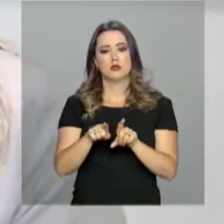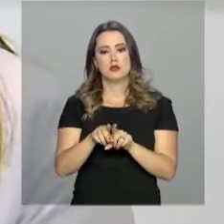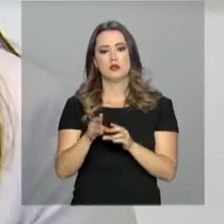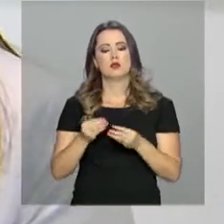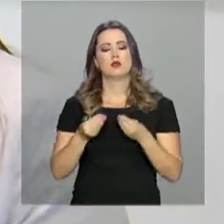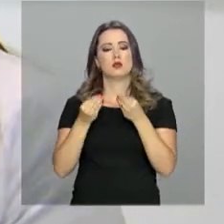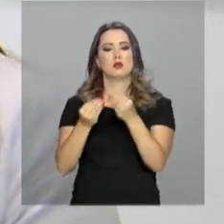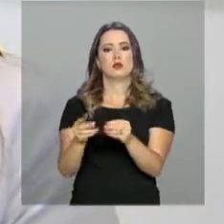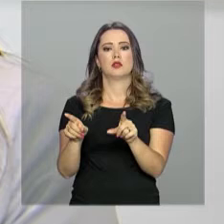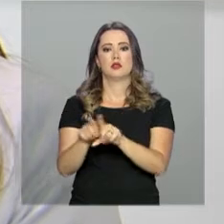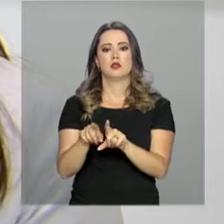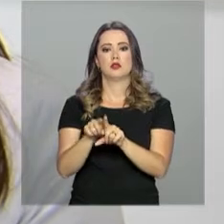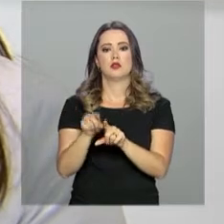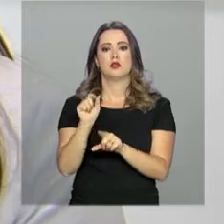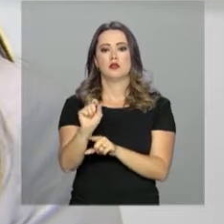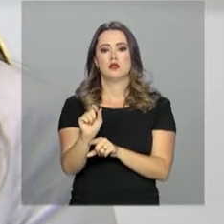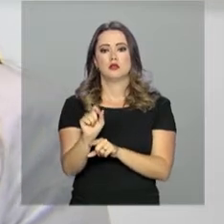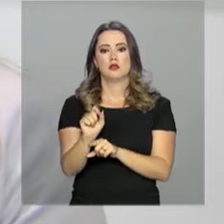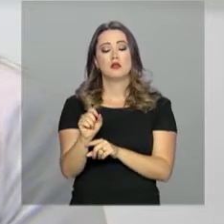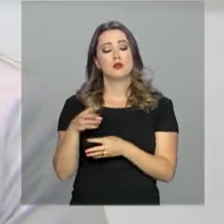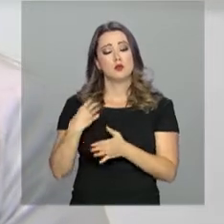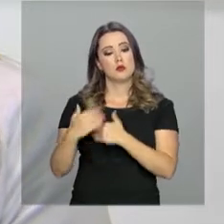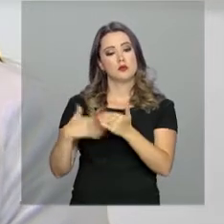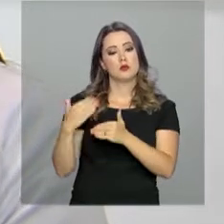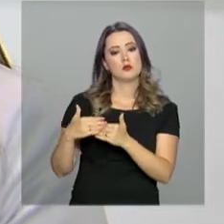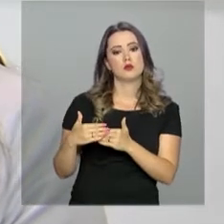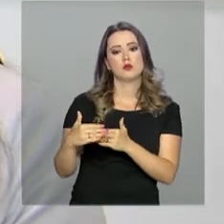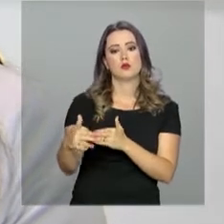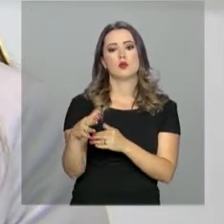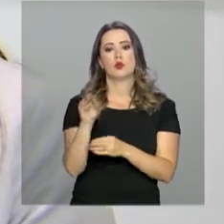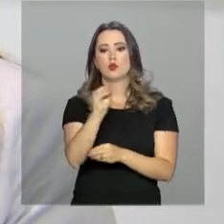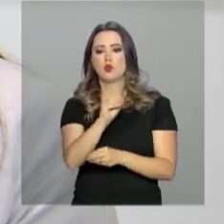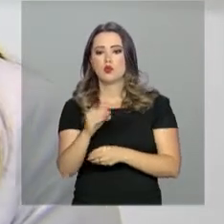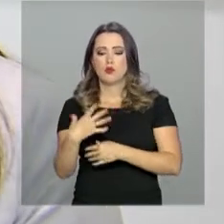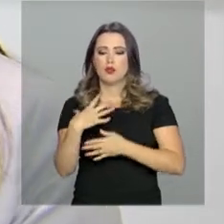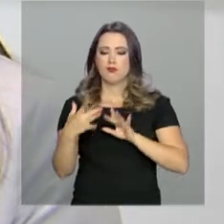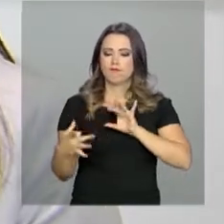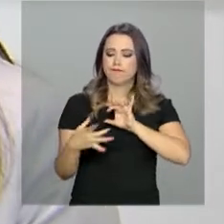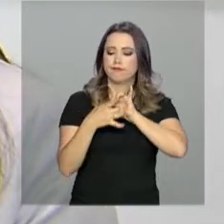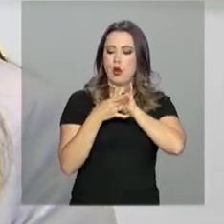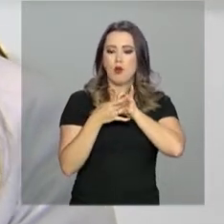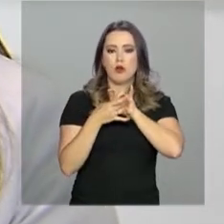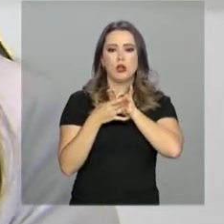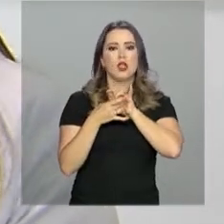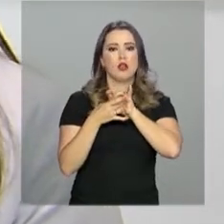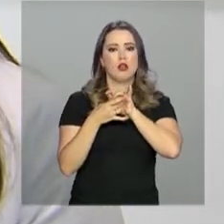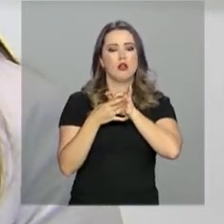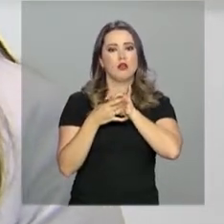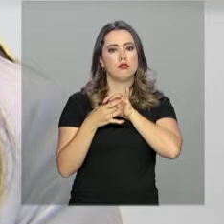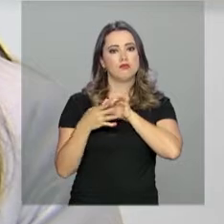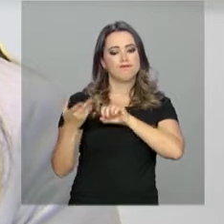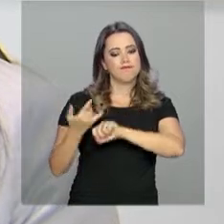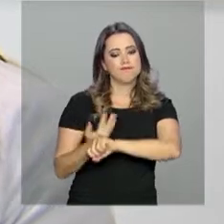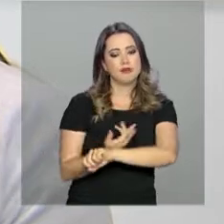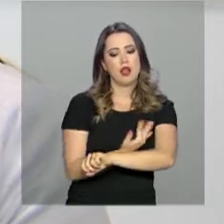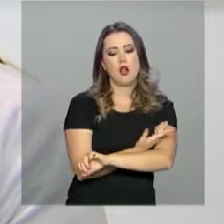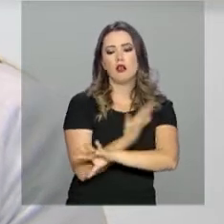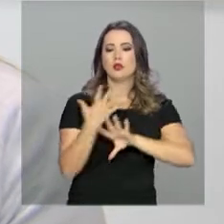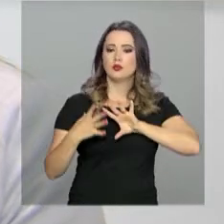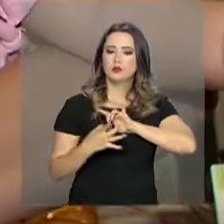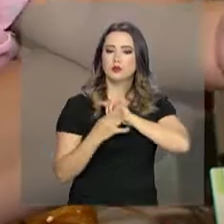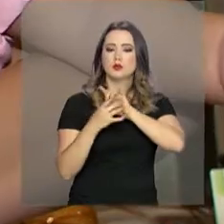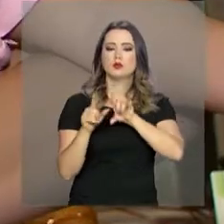fornecer também uma forma de desenvolvimento emocional porque o vínculo com a mãe também é um benefício do aleitamento